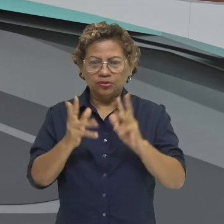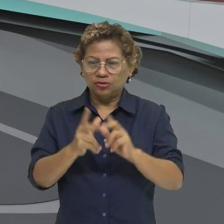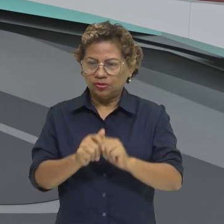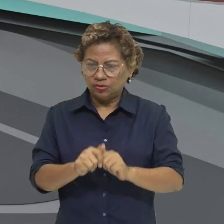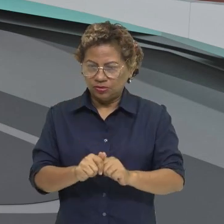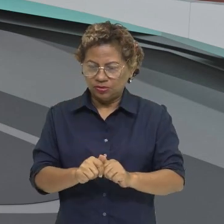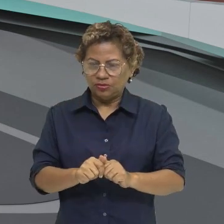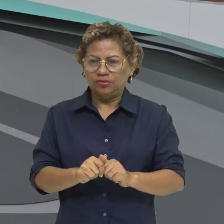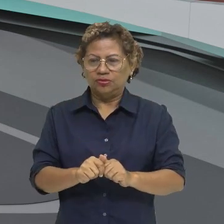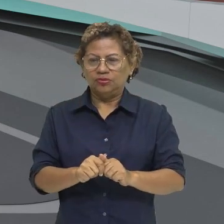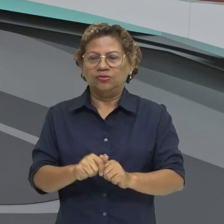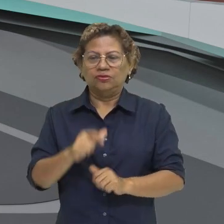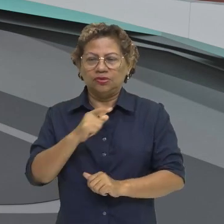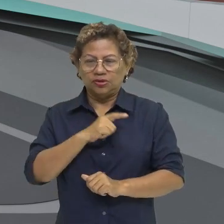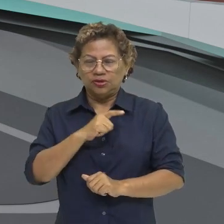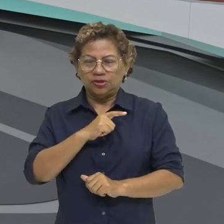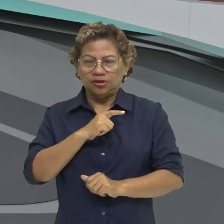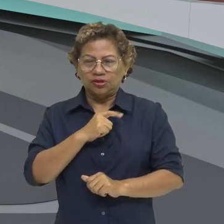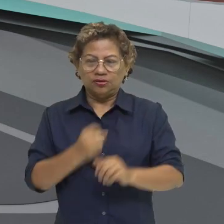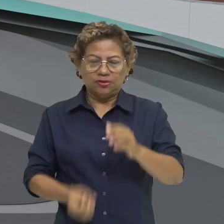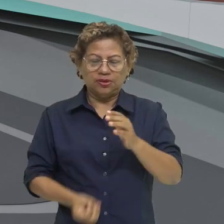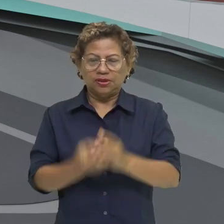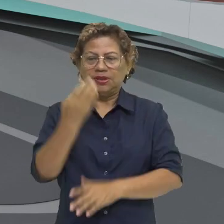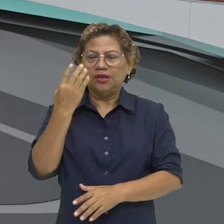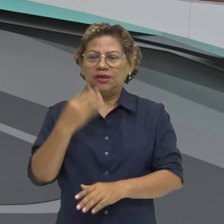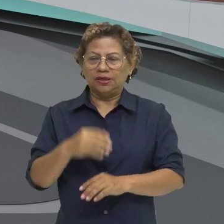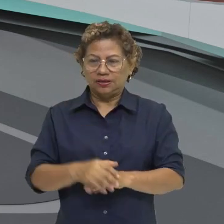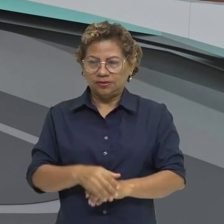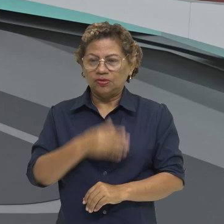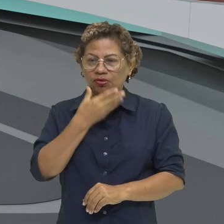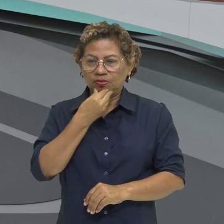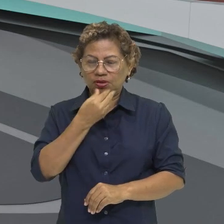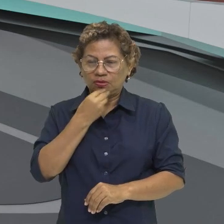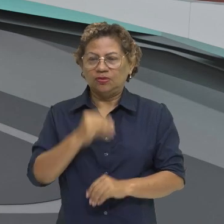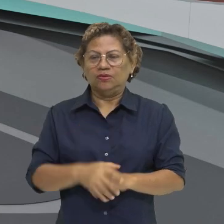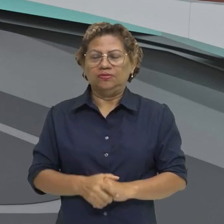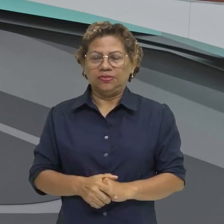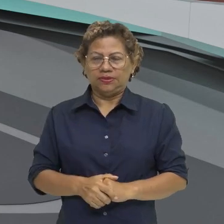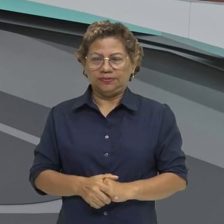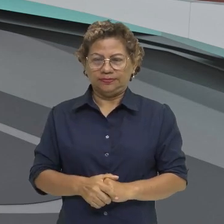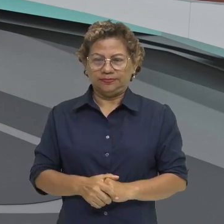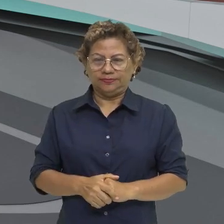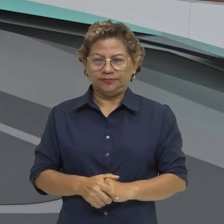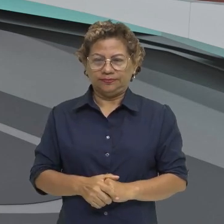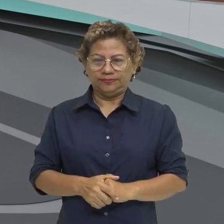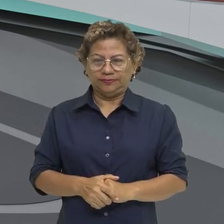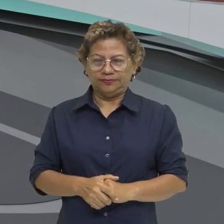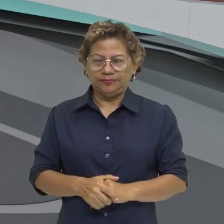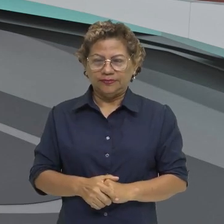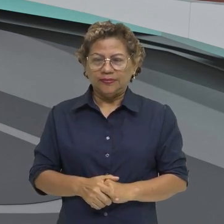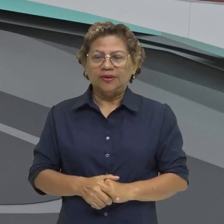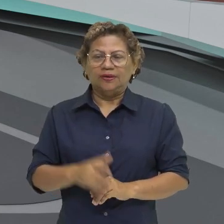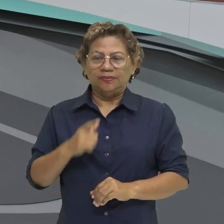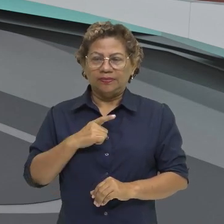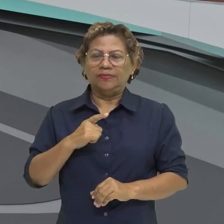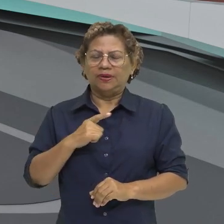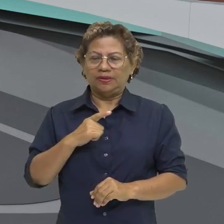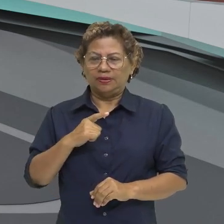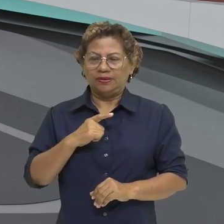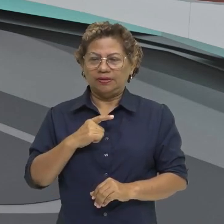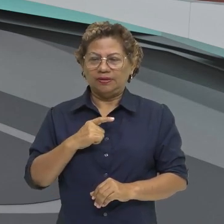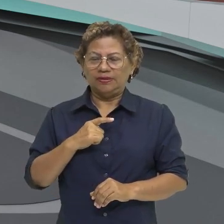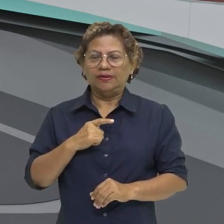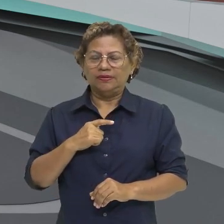criações realizadas pelo ser humano. Então, todas as criações humanas para expressar